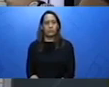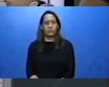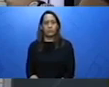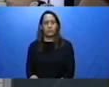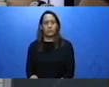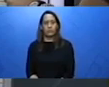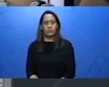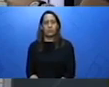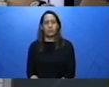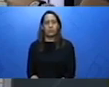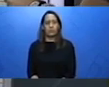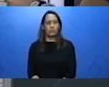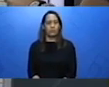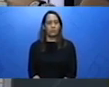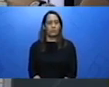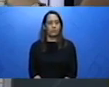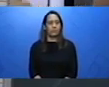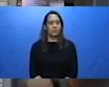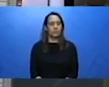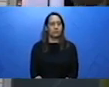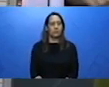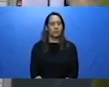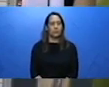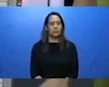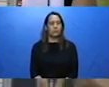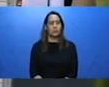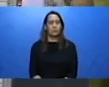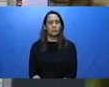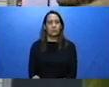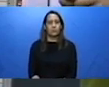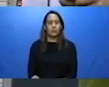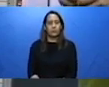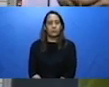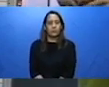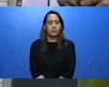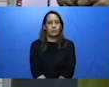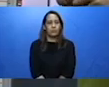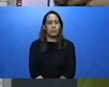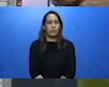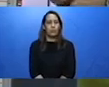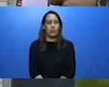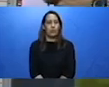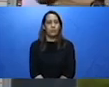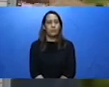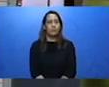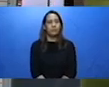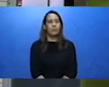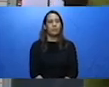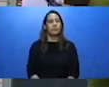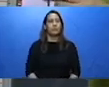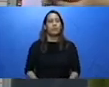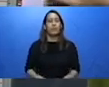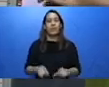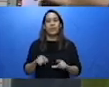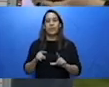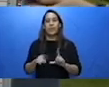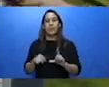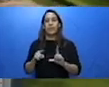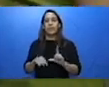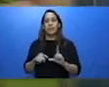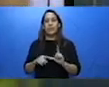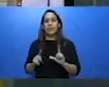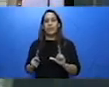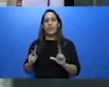também umas 3 linhas para aprender direitinho traçado. E